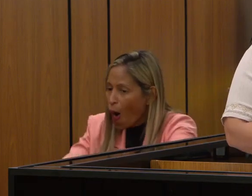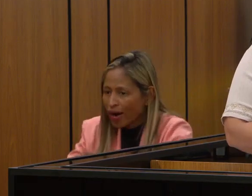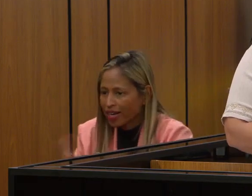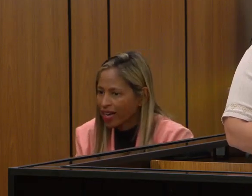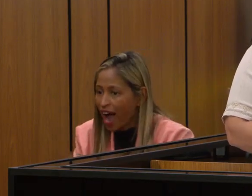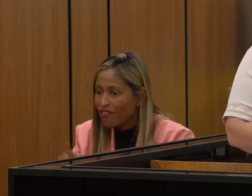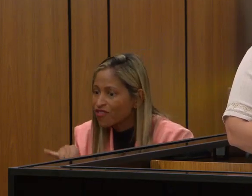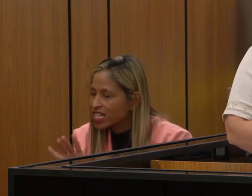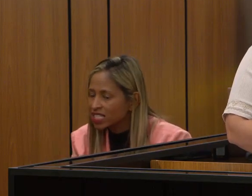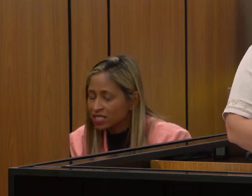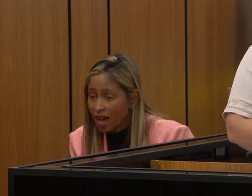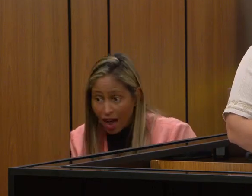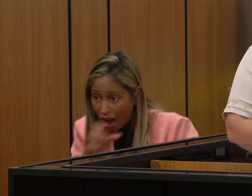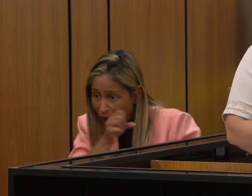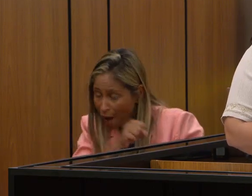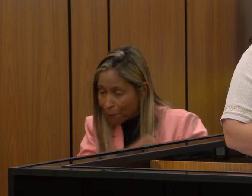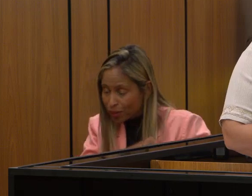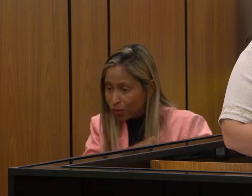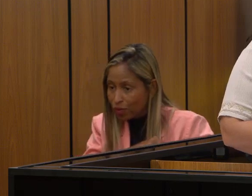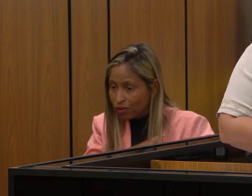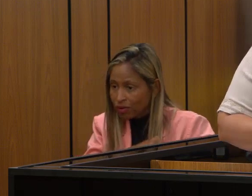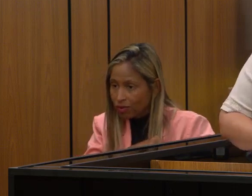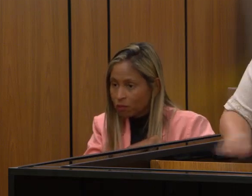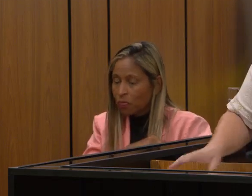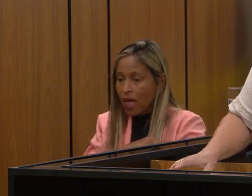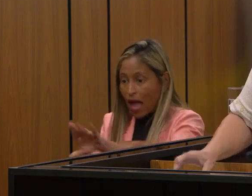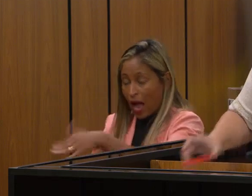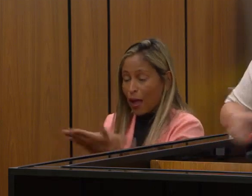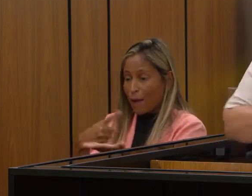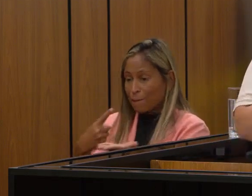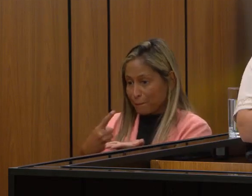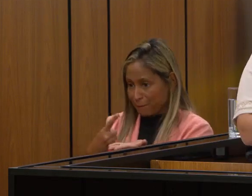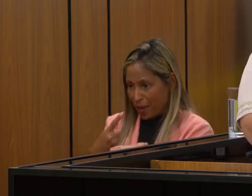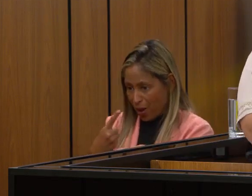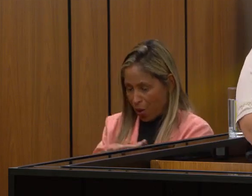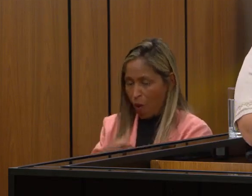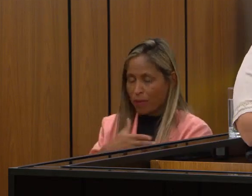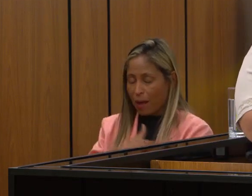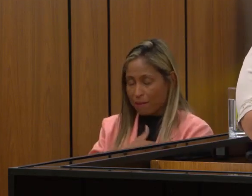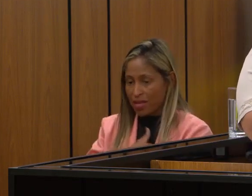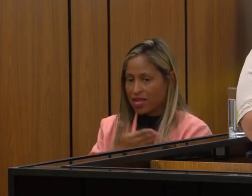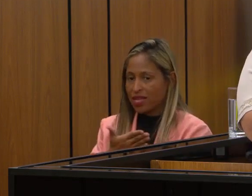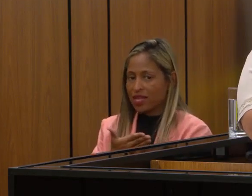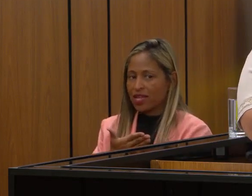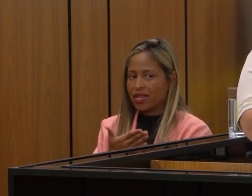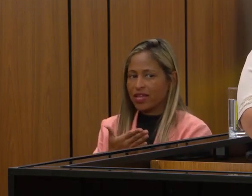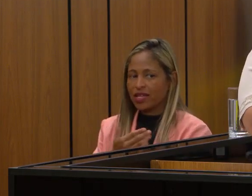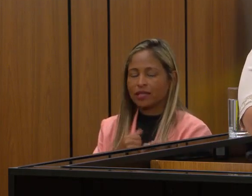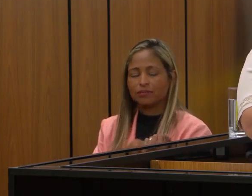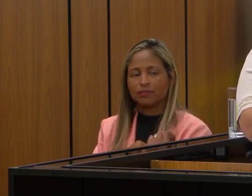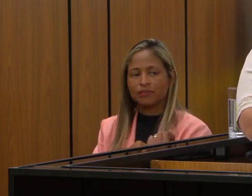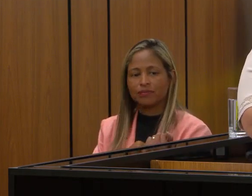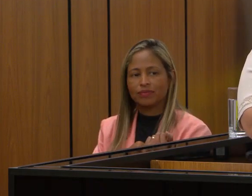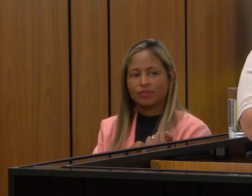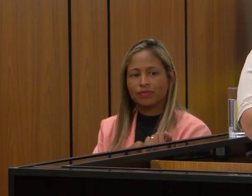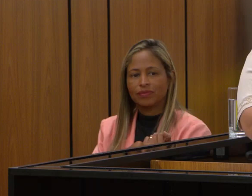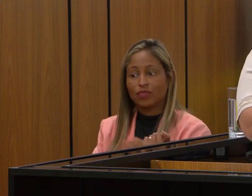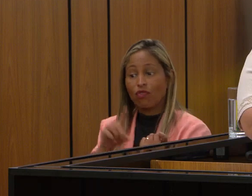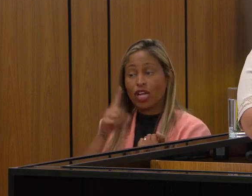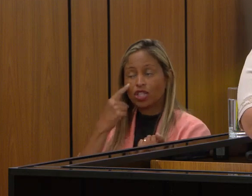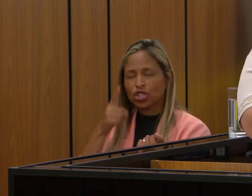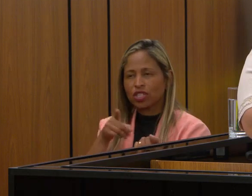achando que ia ser rápido aí de repente marcaram né para mim eu coloquei aqui só um